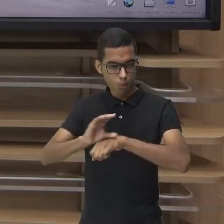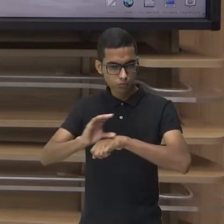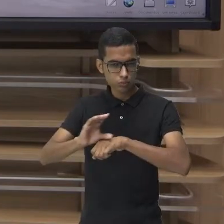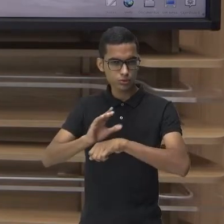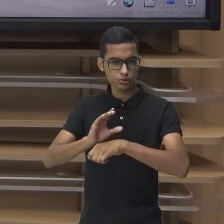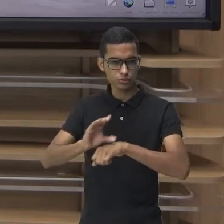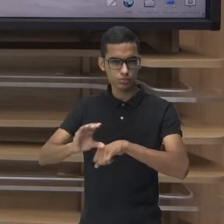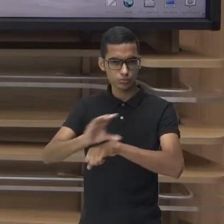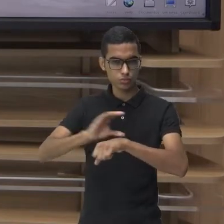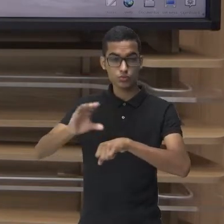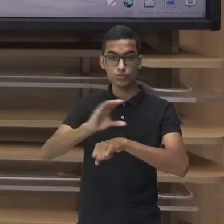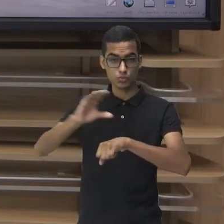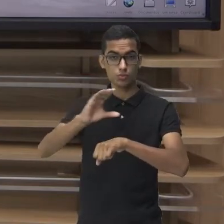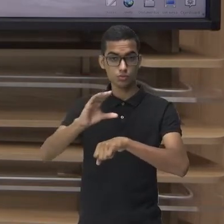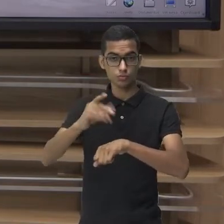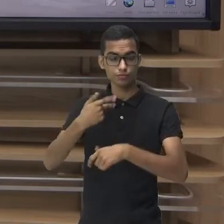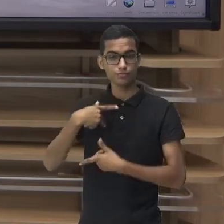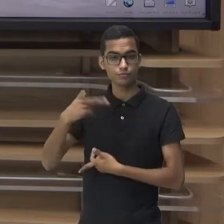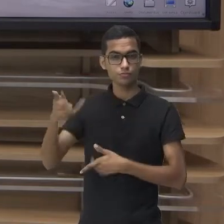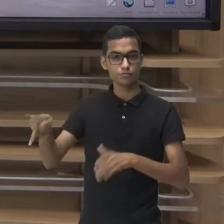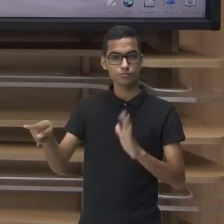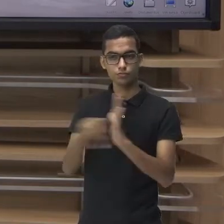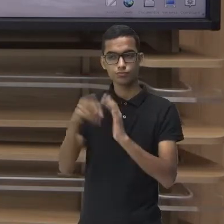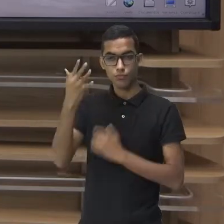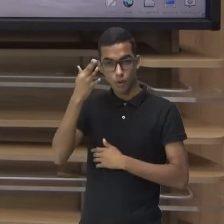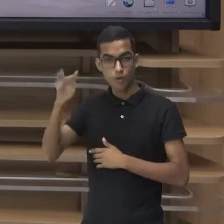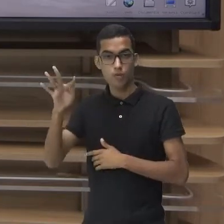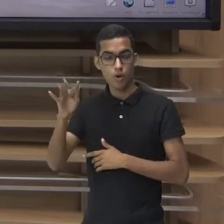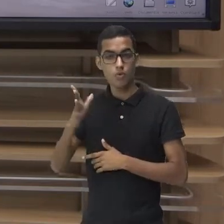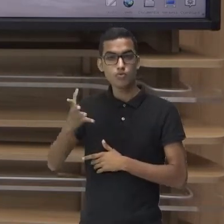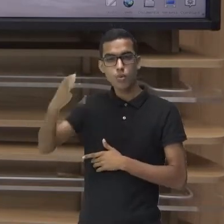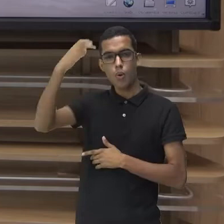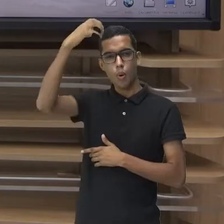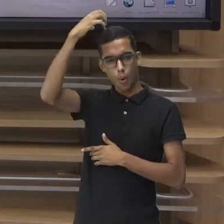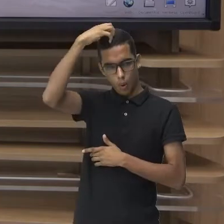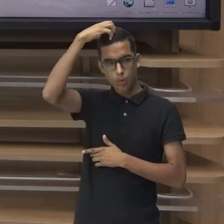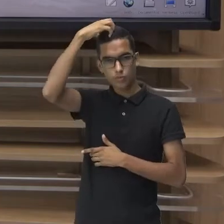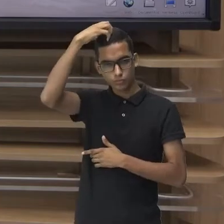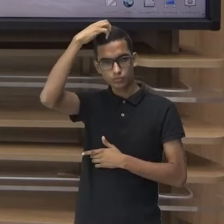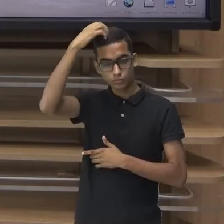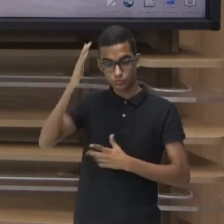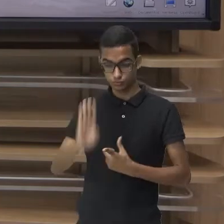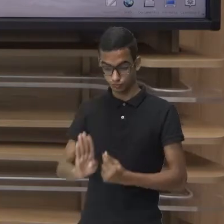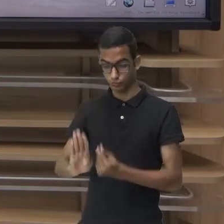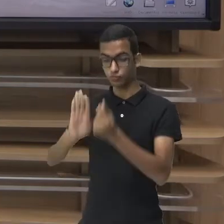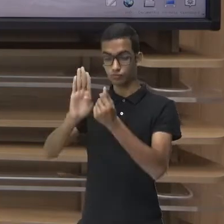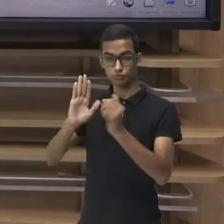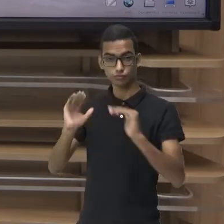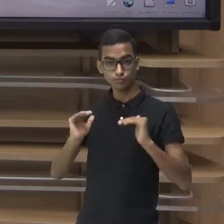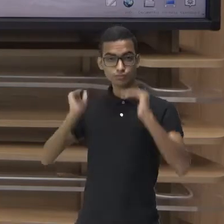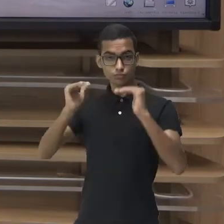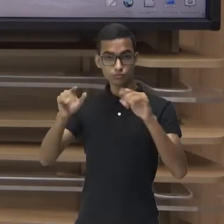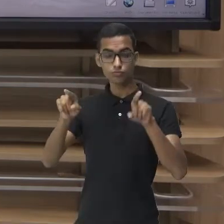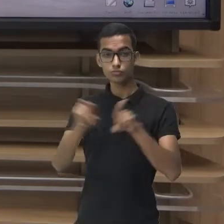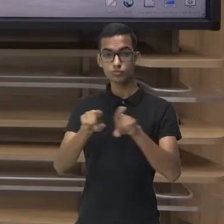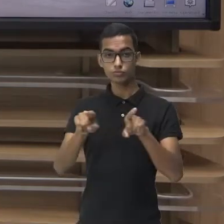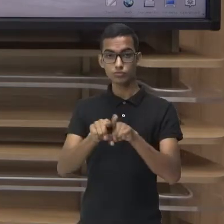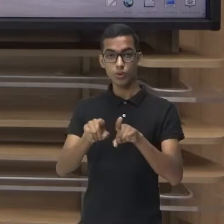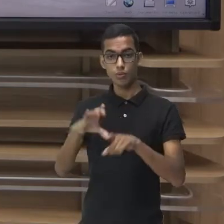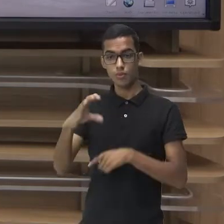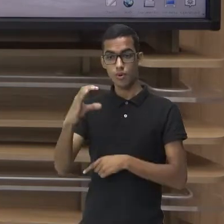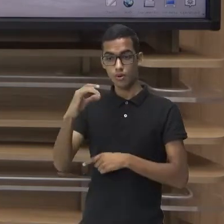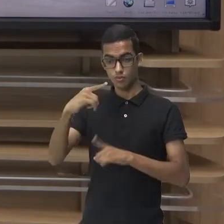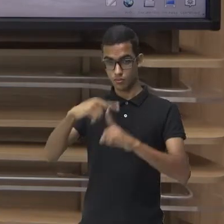onde o rei, a monarquia, o clero, a alta burguesia começam a perder